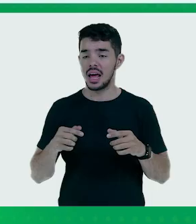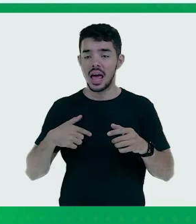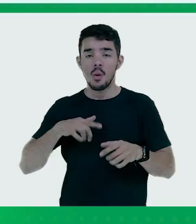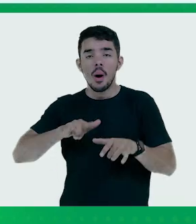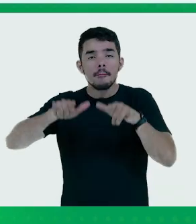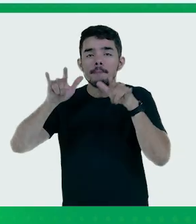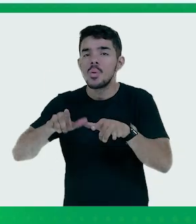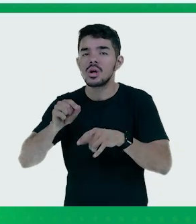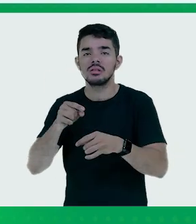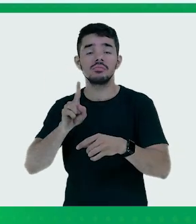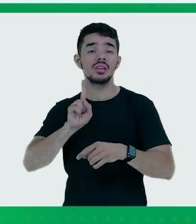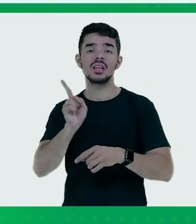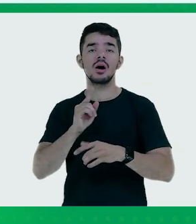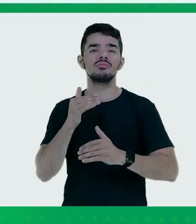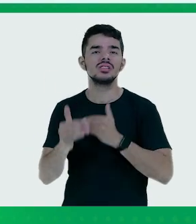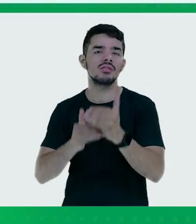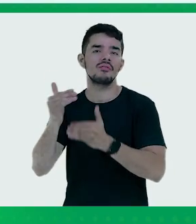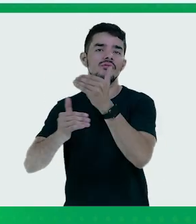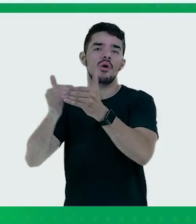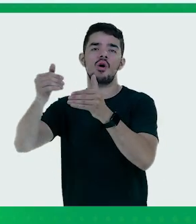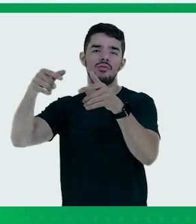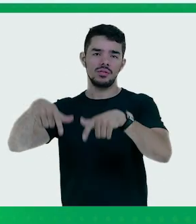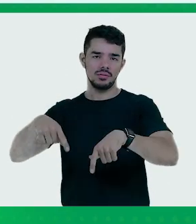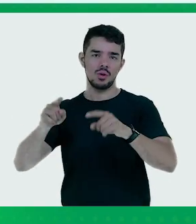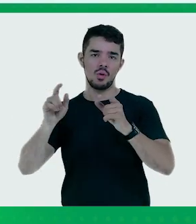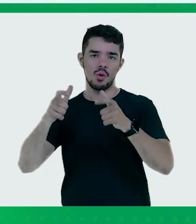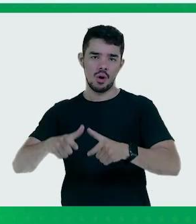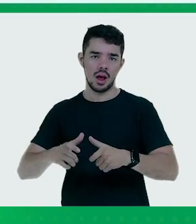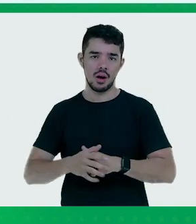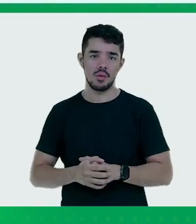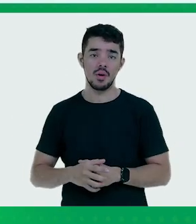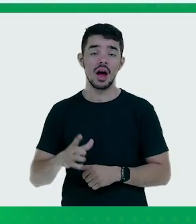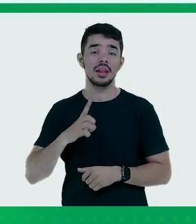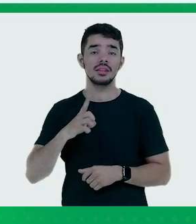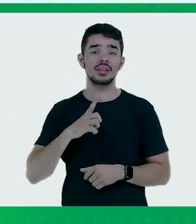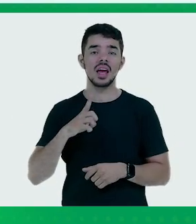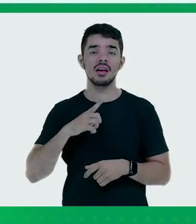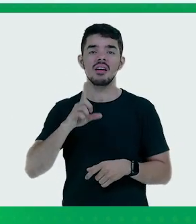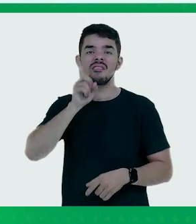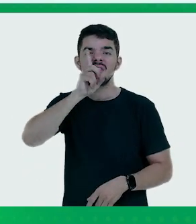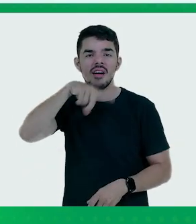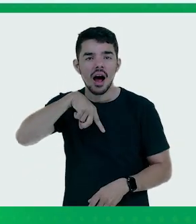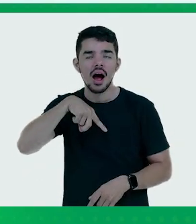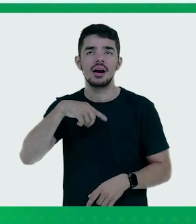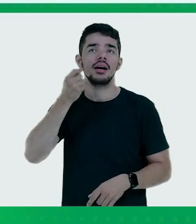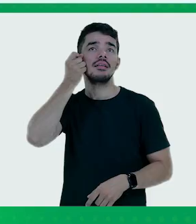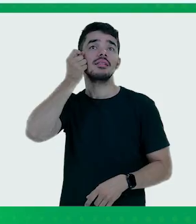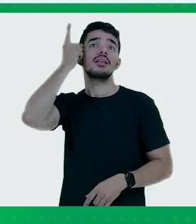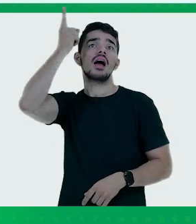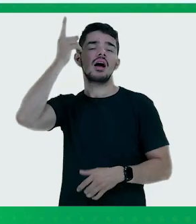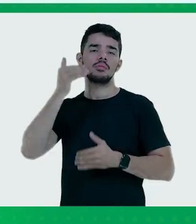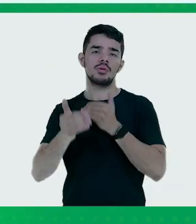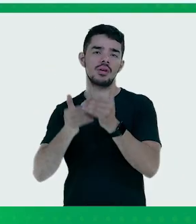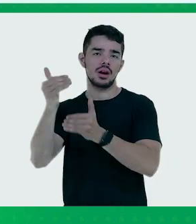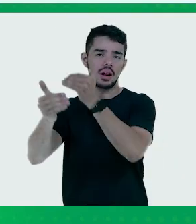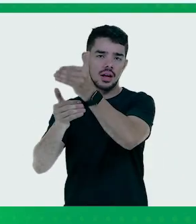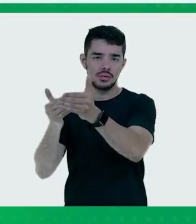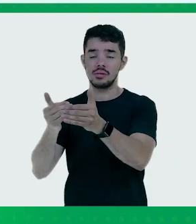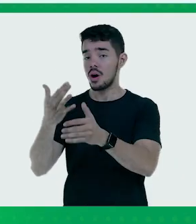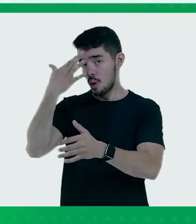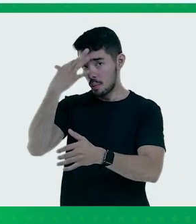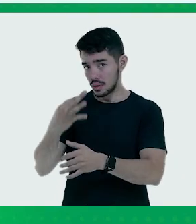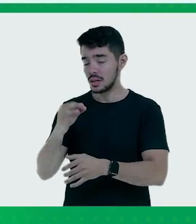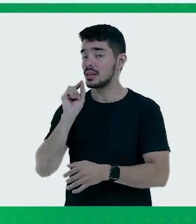progresso nacional. Então, há uma falência desse ideal de progresso, sobretudo para